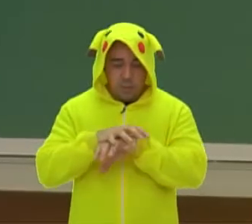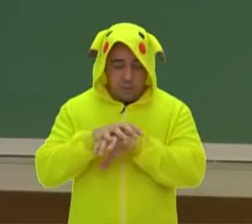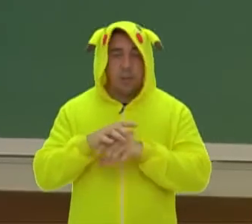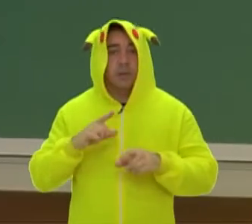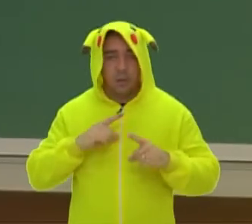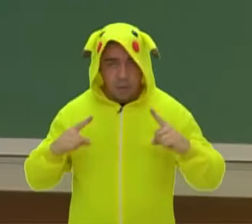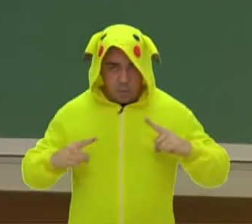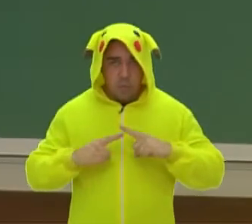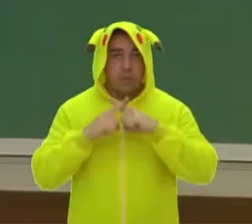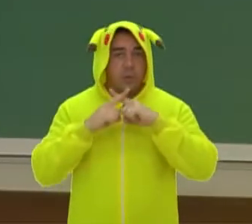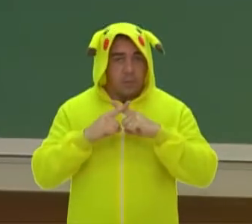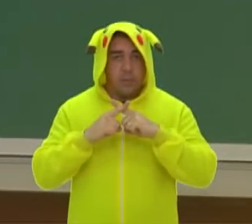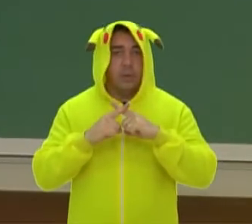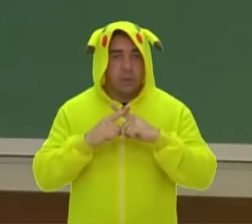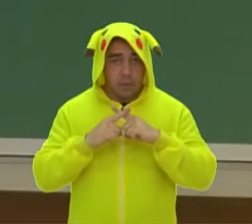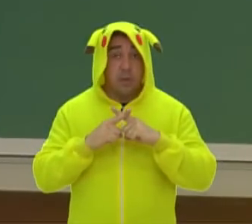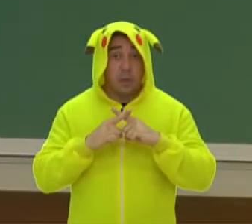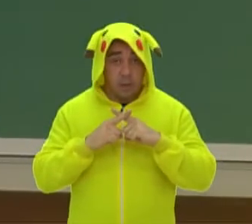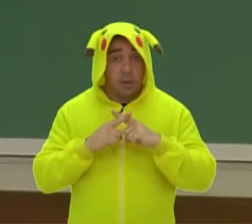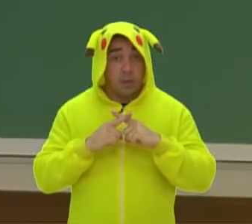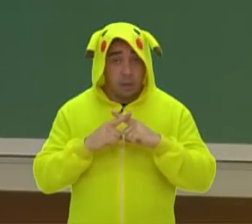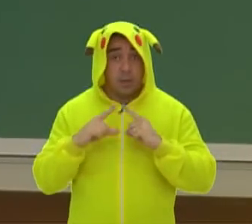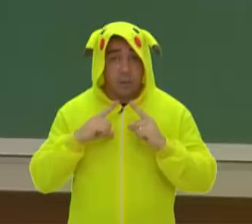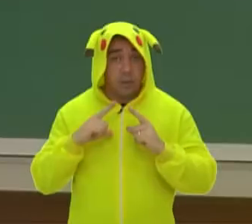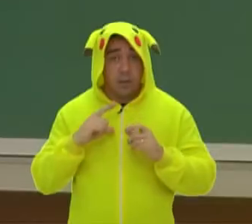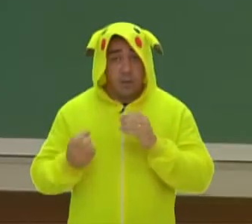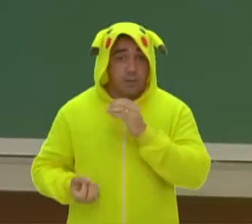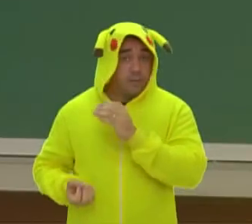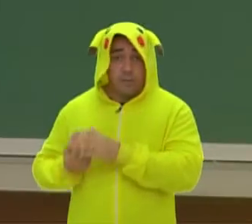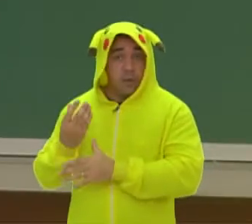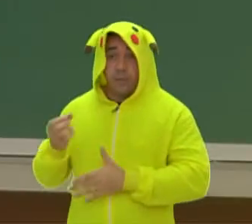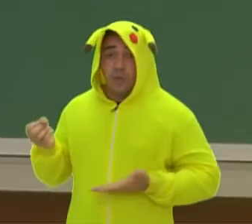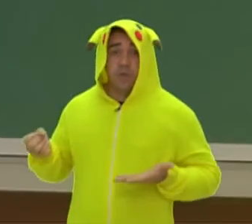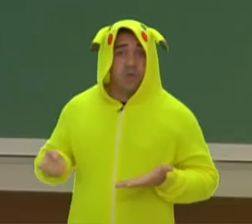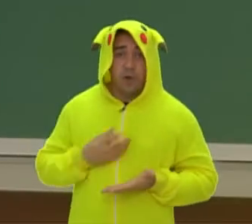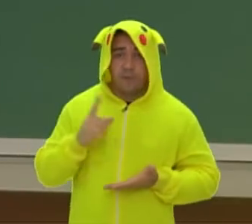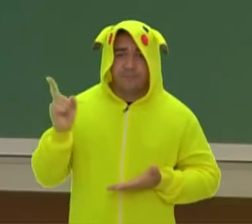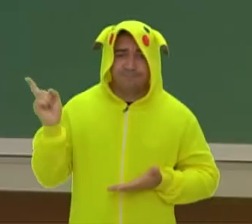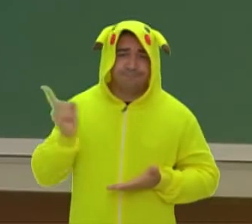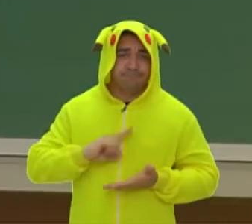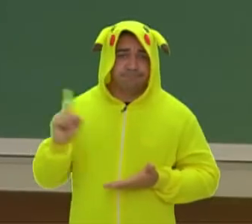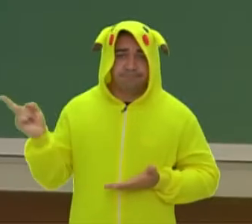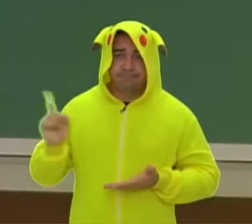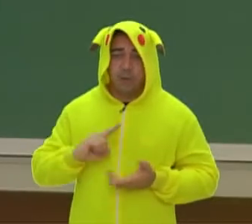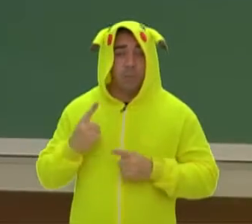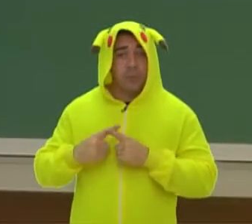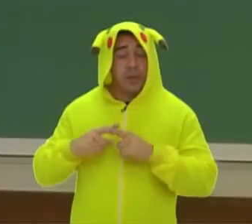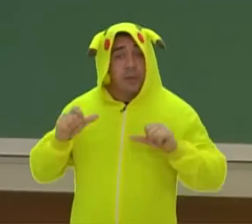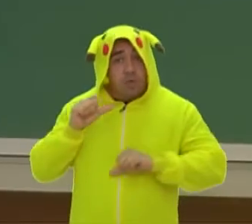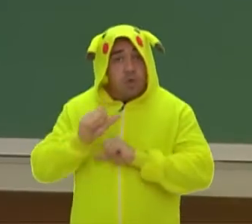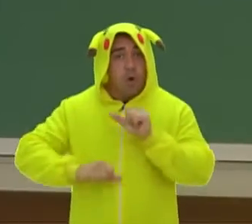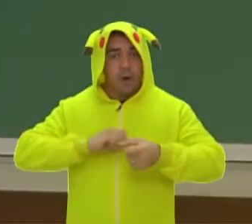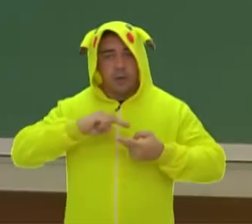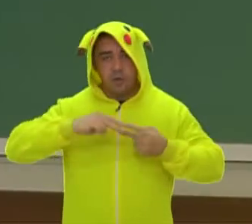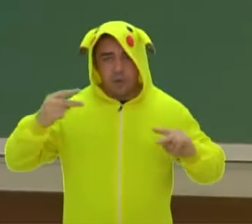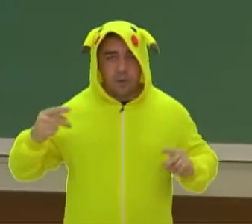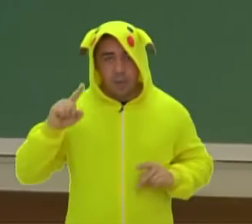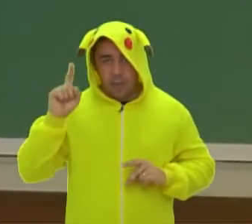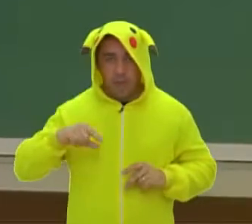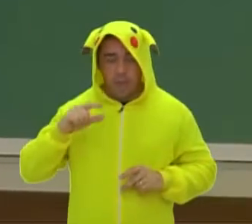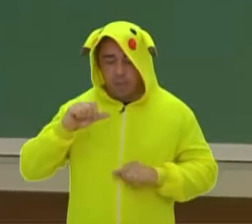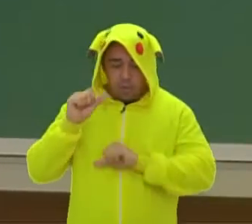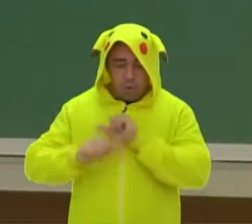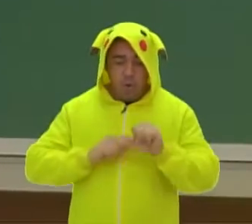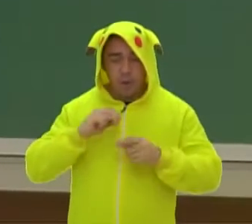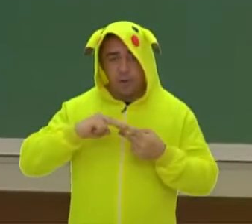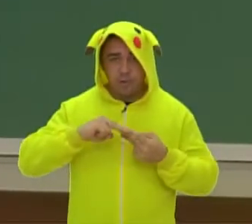cruzamento. Quando há essa troca, não forma uma nova espécie, justamente porque está havendo a troca. Tá? Então, esse evento da troca de